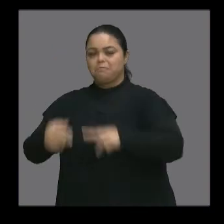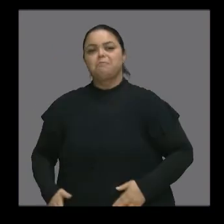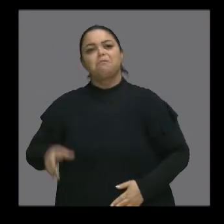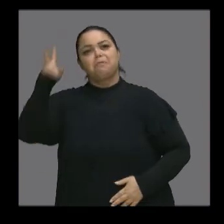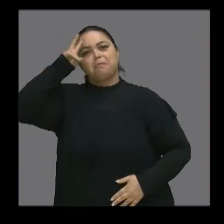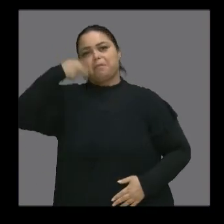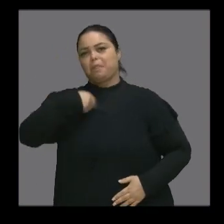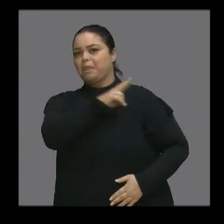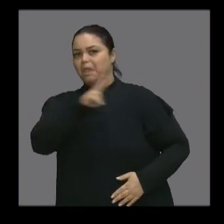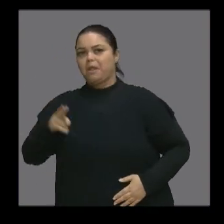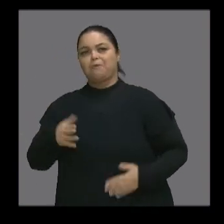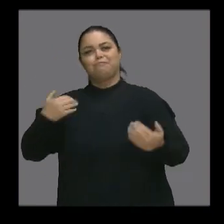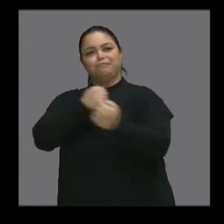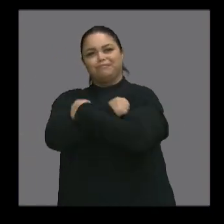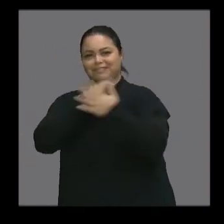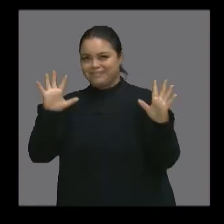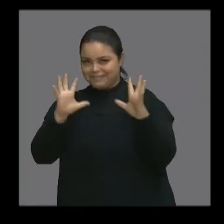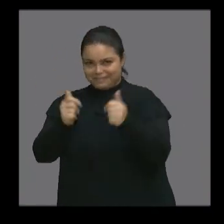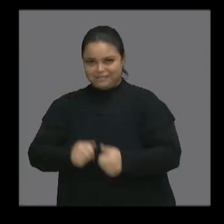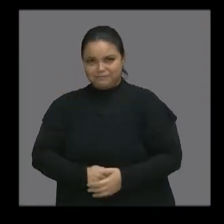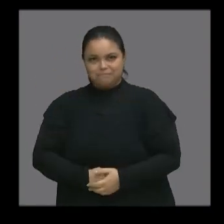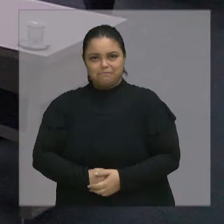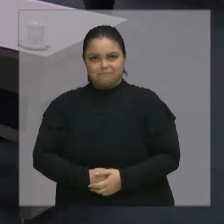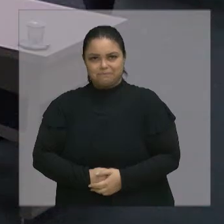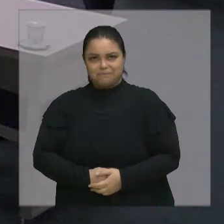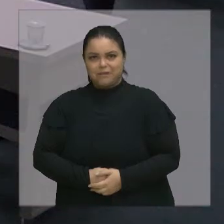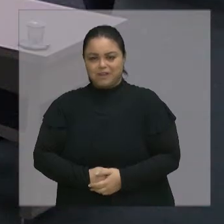nome. E um grande abraço a todos.